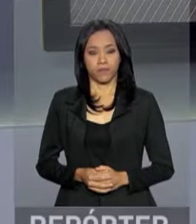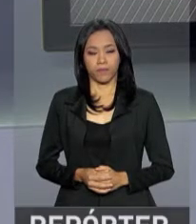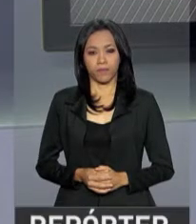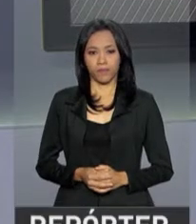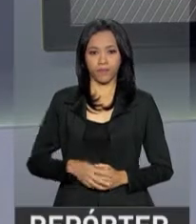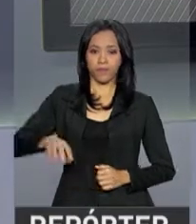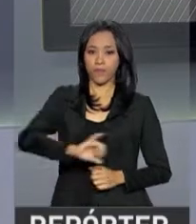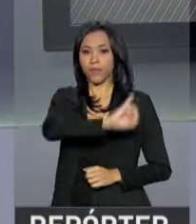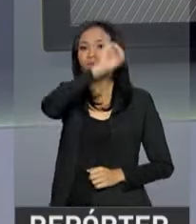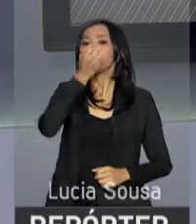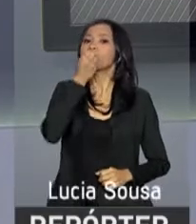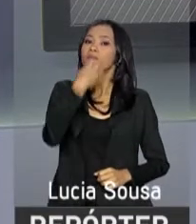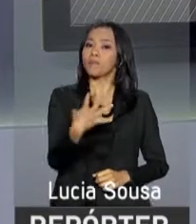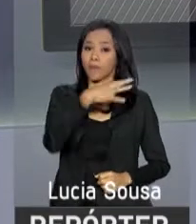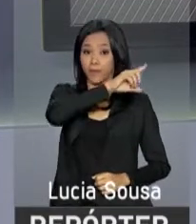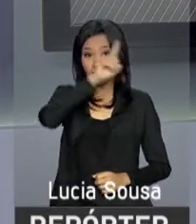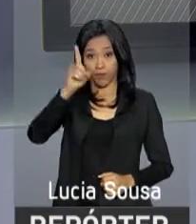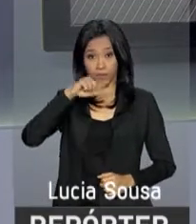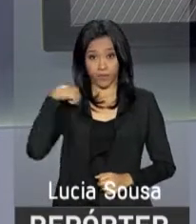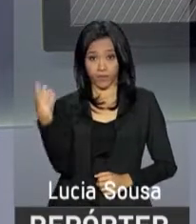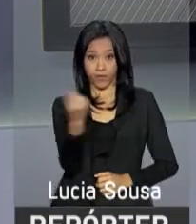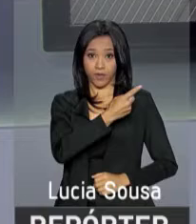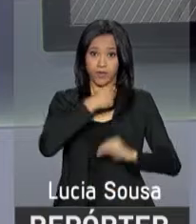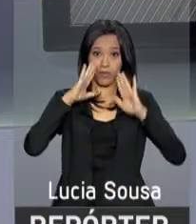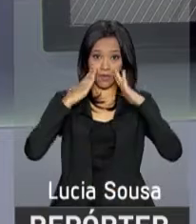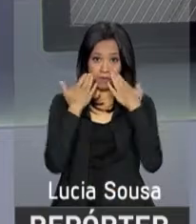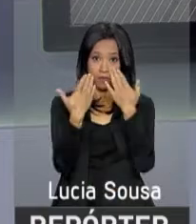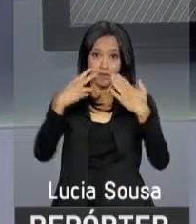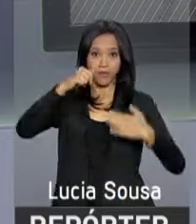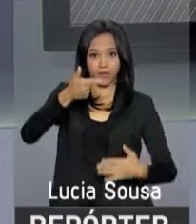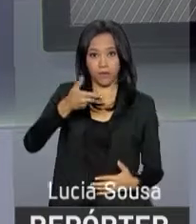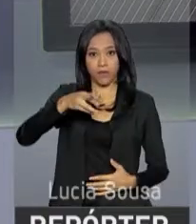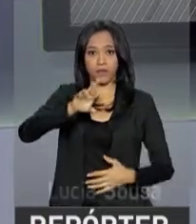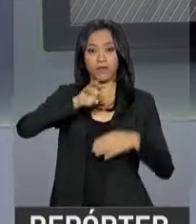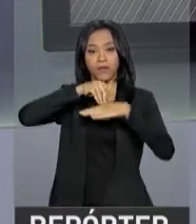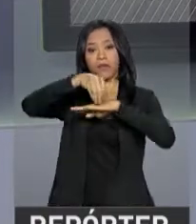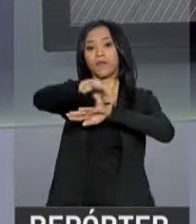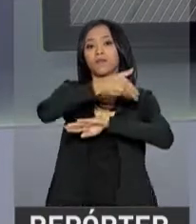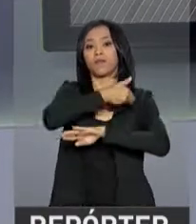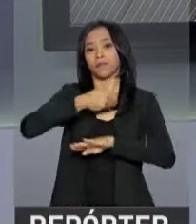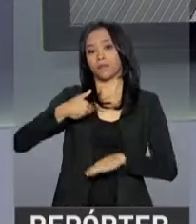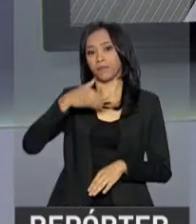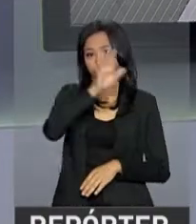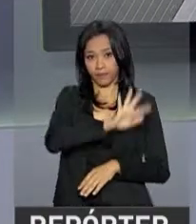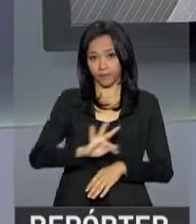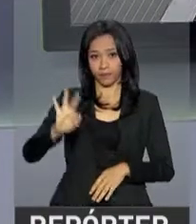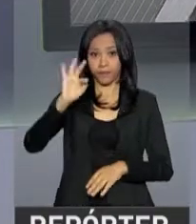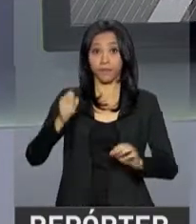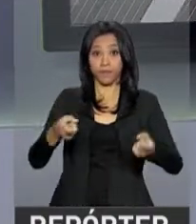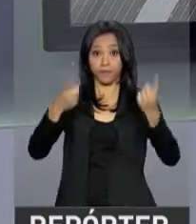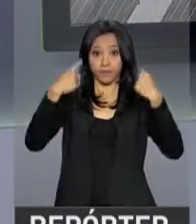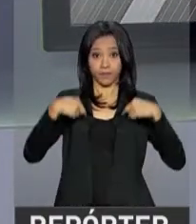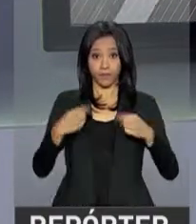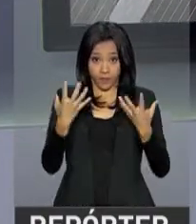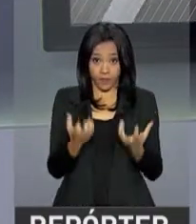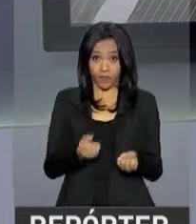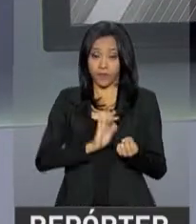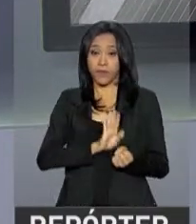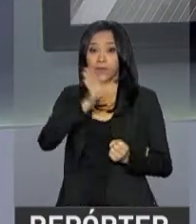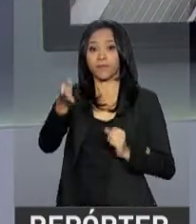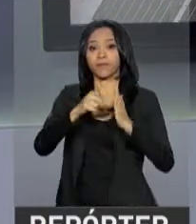olá bom dia estamos de volta com o repórter nbr as notícias do governo federal e vamos direto ao palácio do planalto